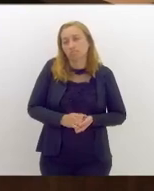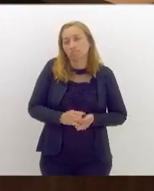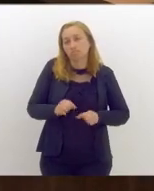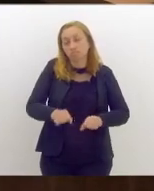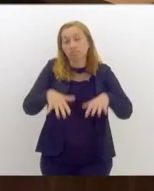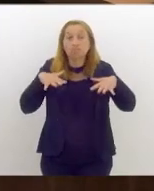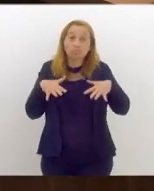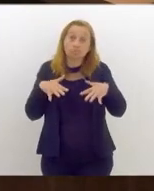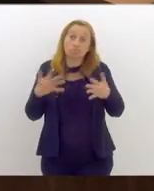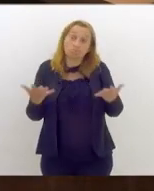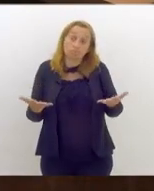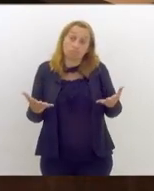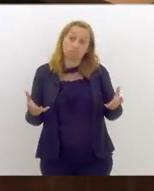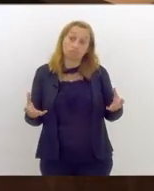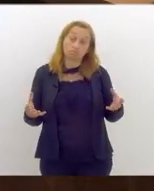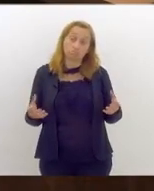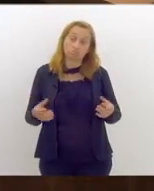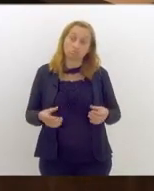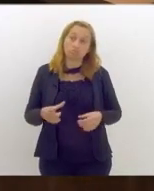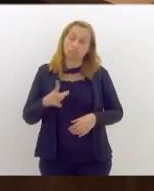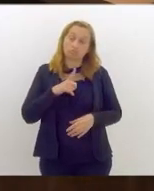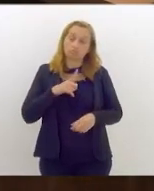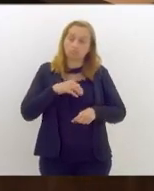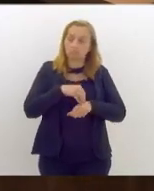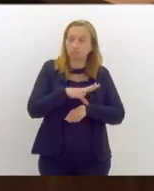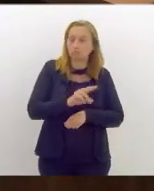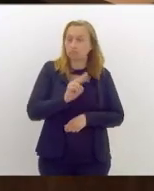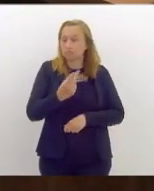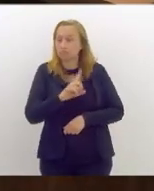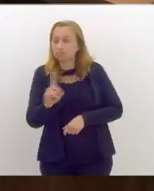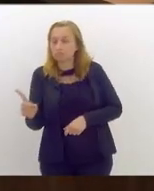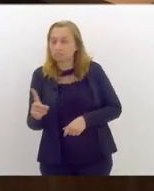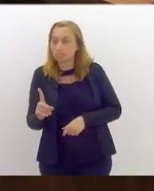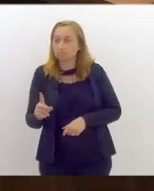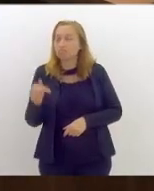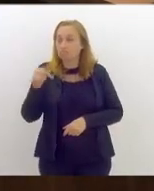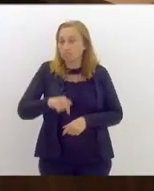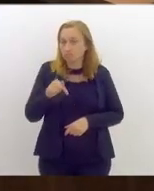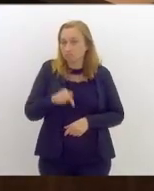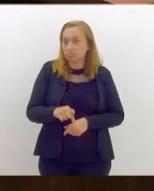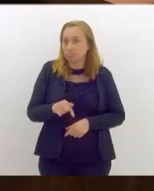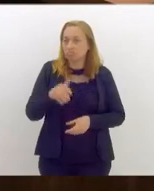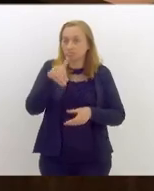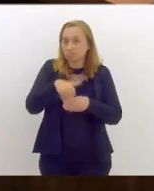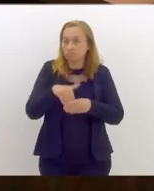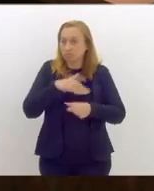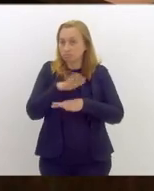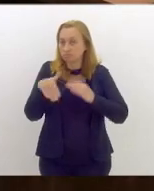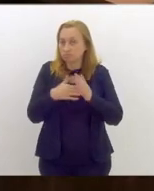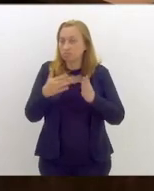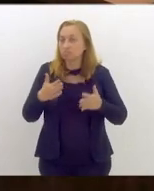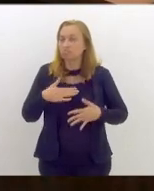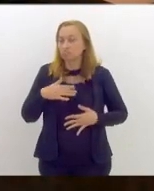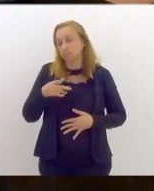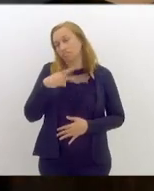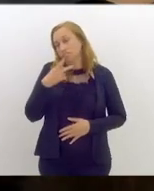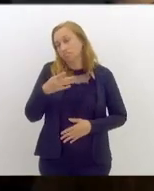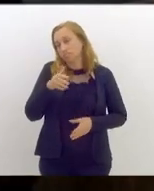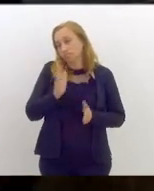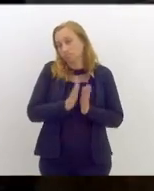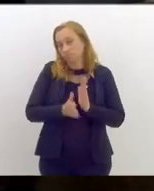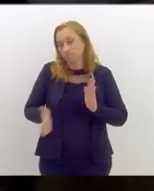o plenário que é o órgão máximo se tem destaque Eu não tenho destaque é aqui que vai se voltar todos eles Então essa é a minha questão de